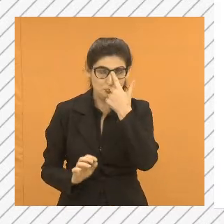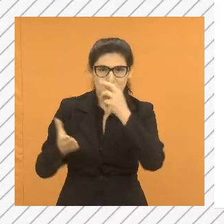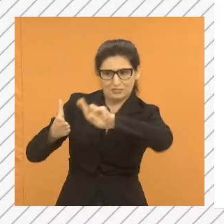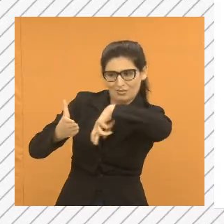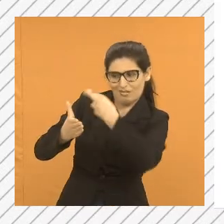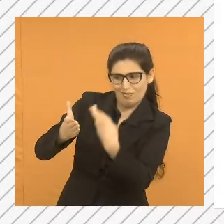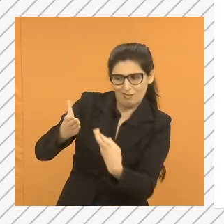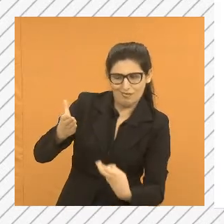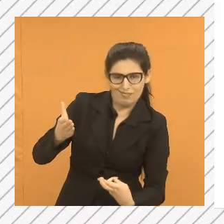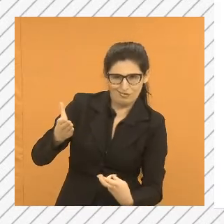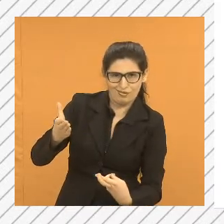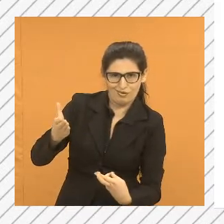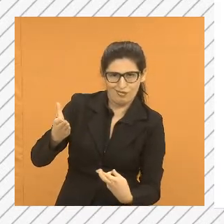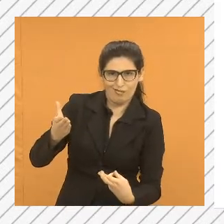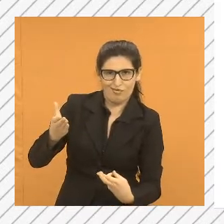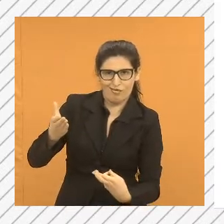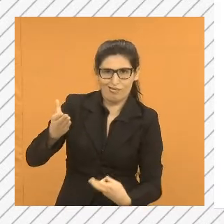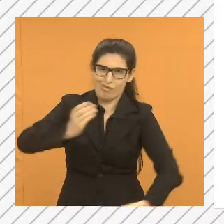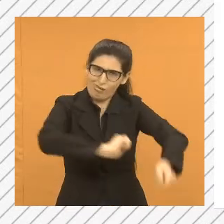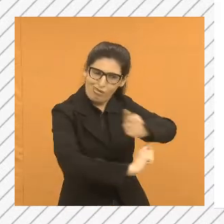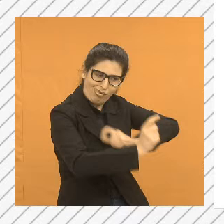Relatório da execução financeira.